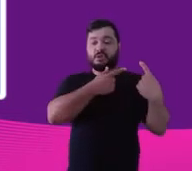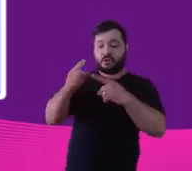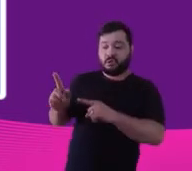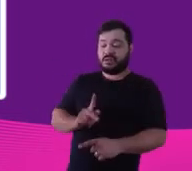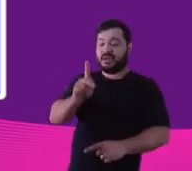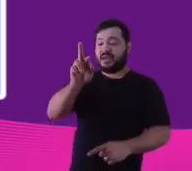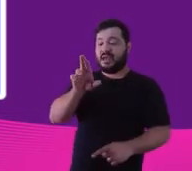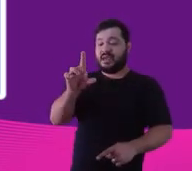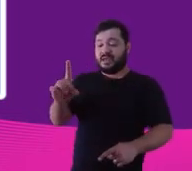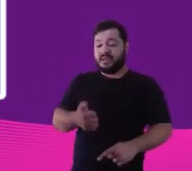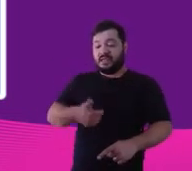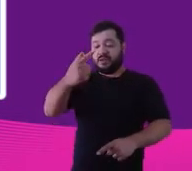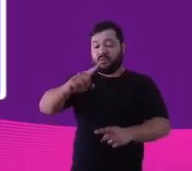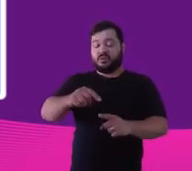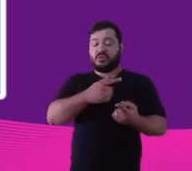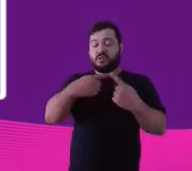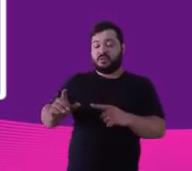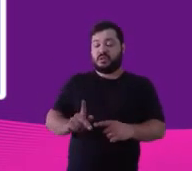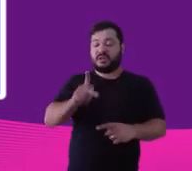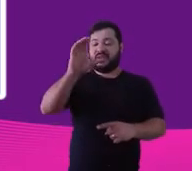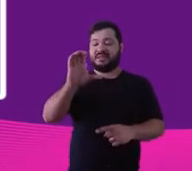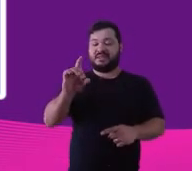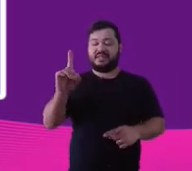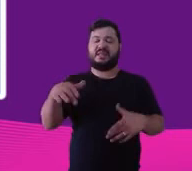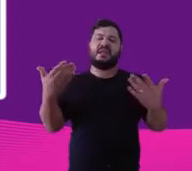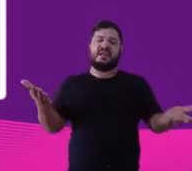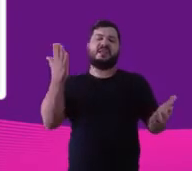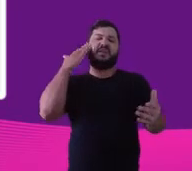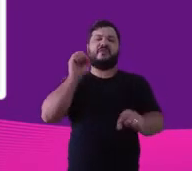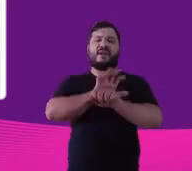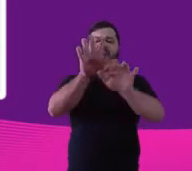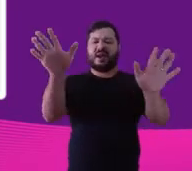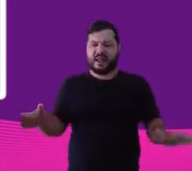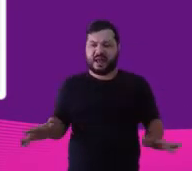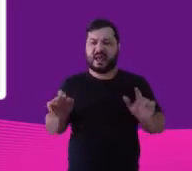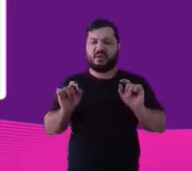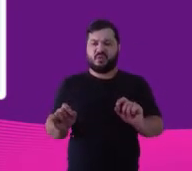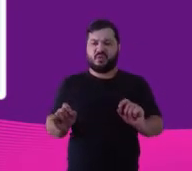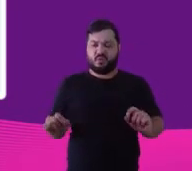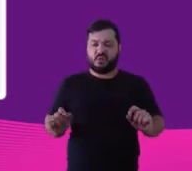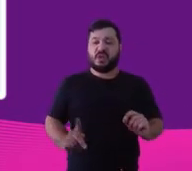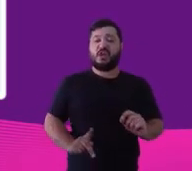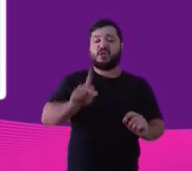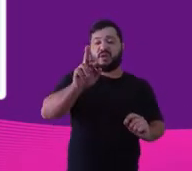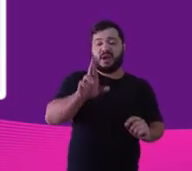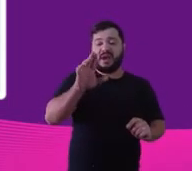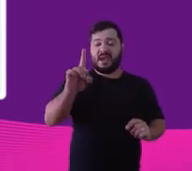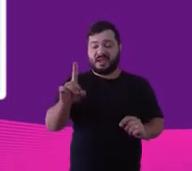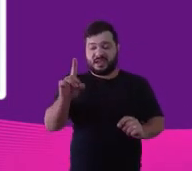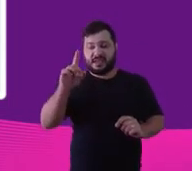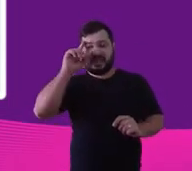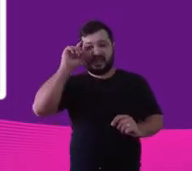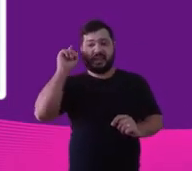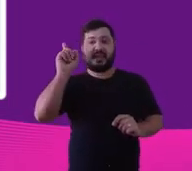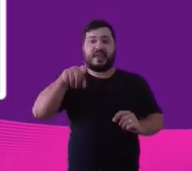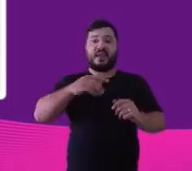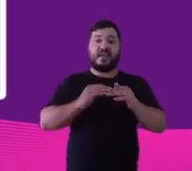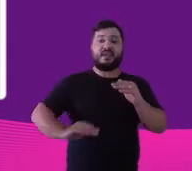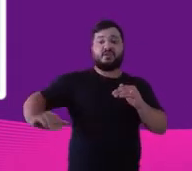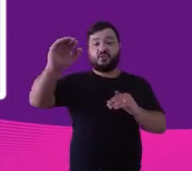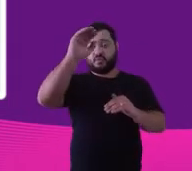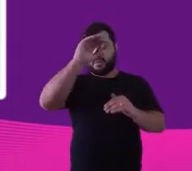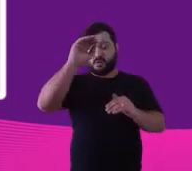krt2 e contraste então assim claro né tia é o cara é dia é essa